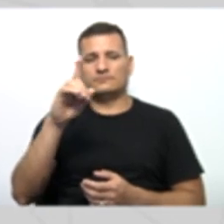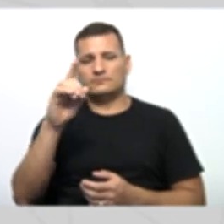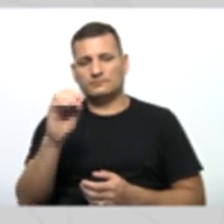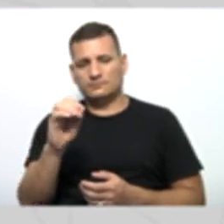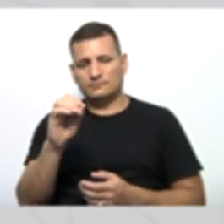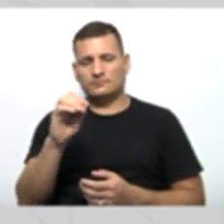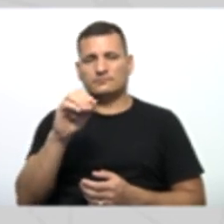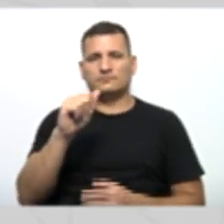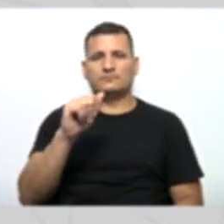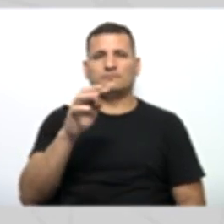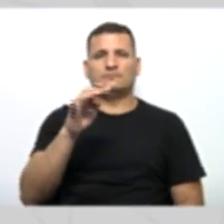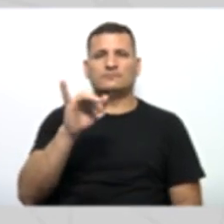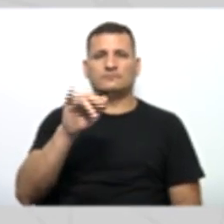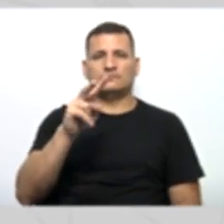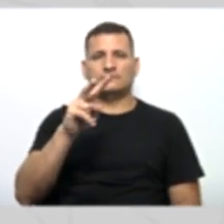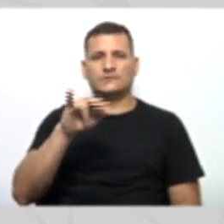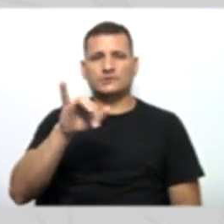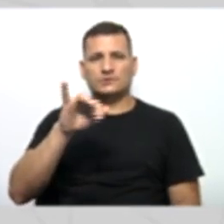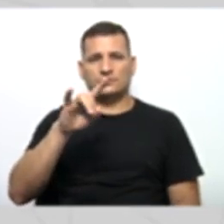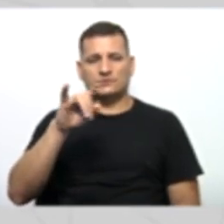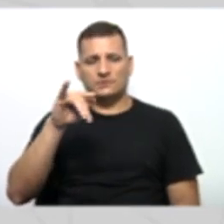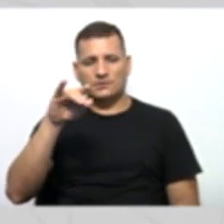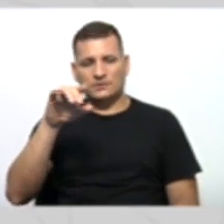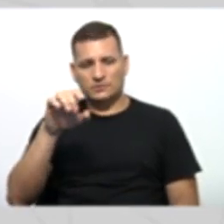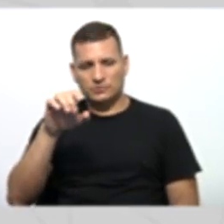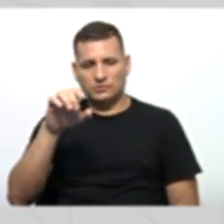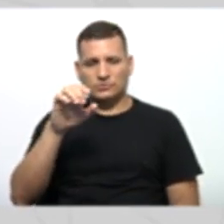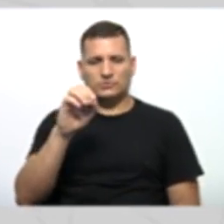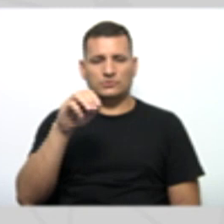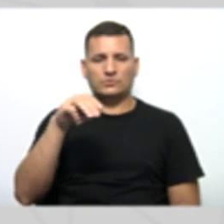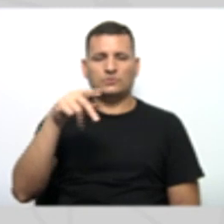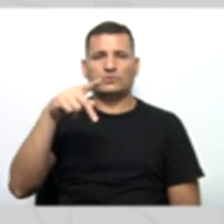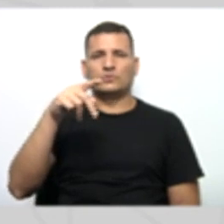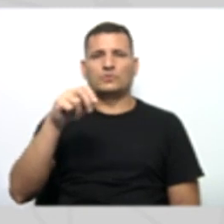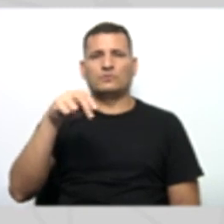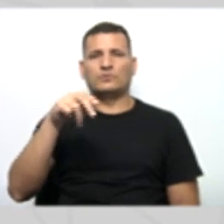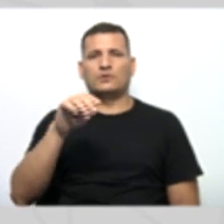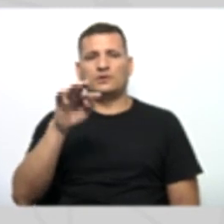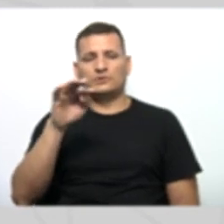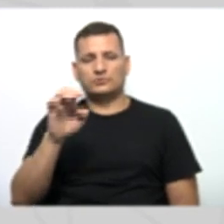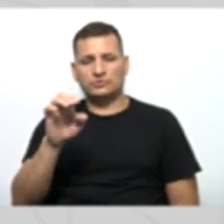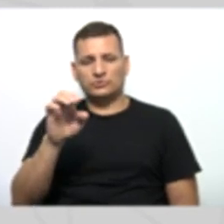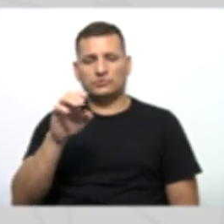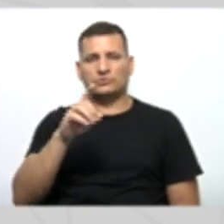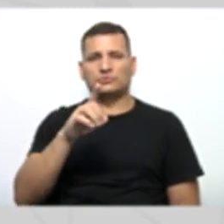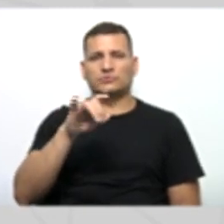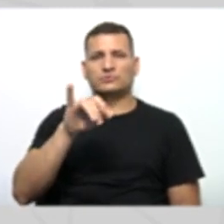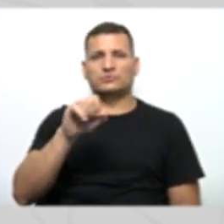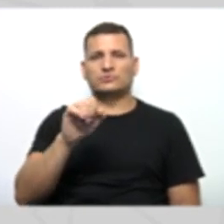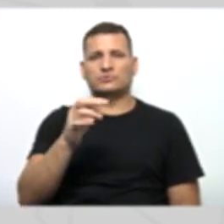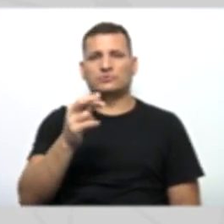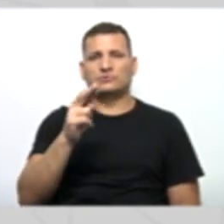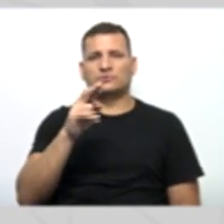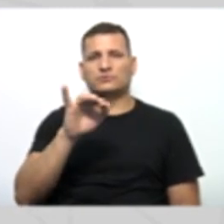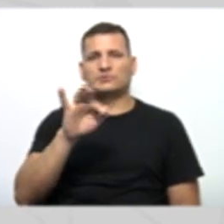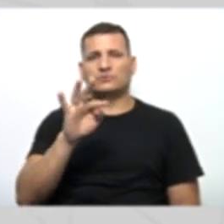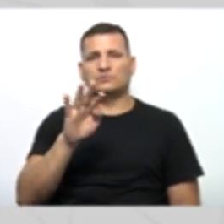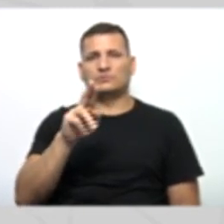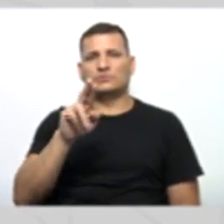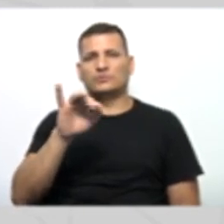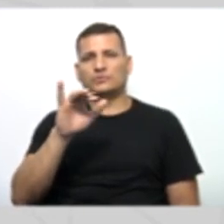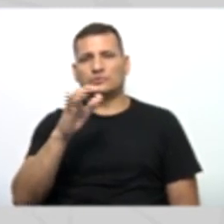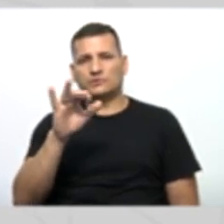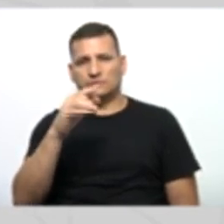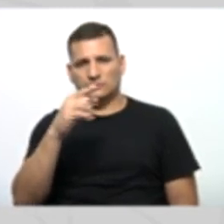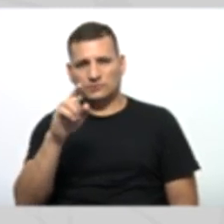de atividade, componente e distribuição. Então, assim, ó, eu quero